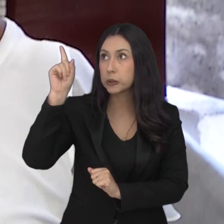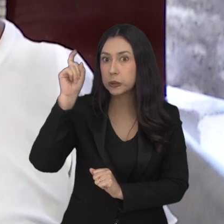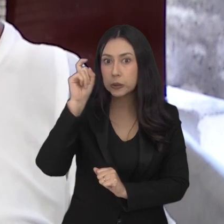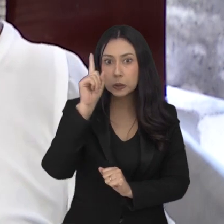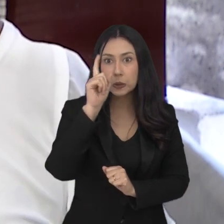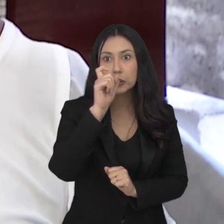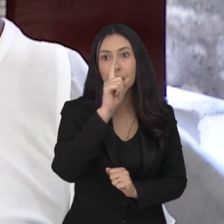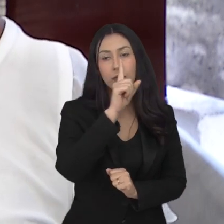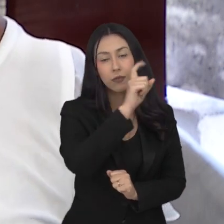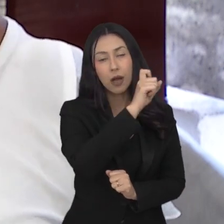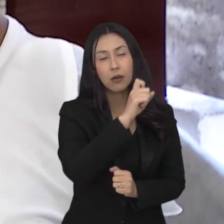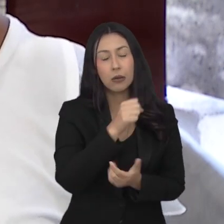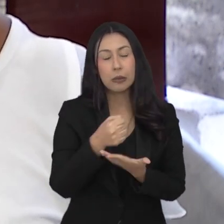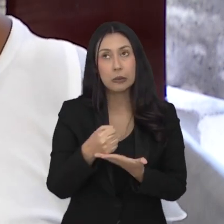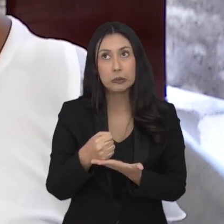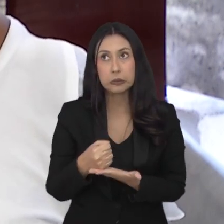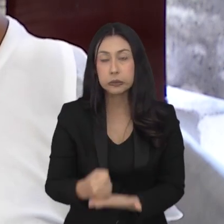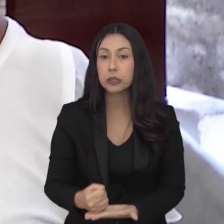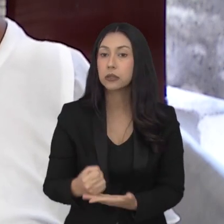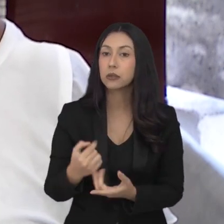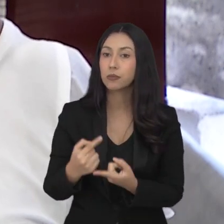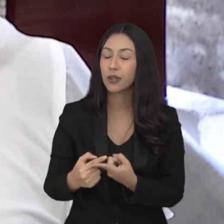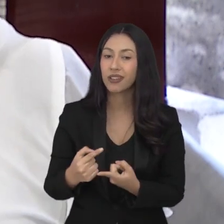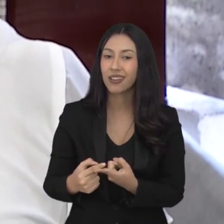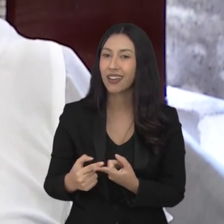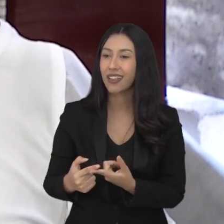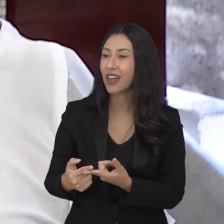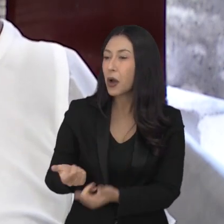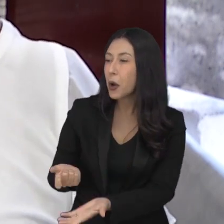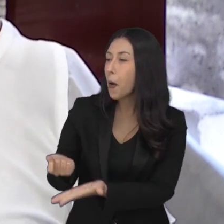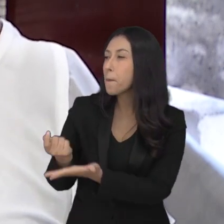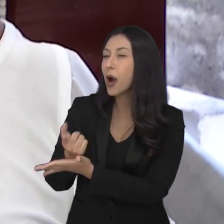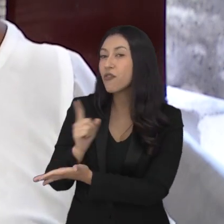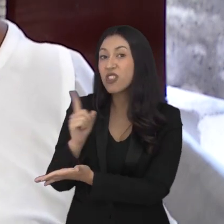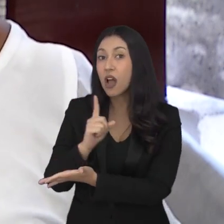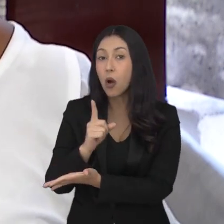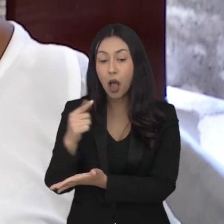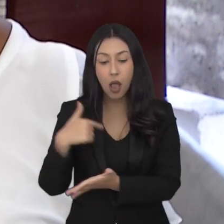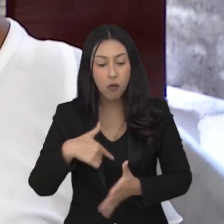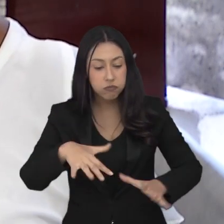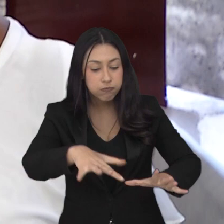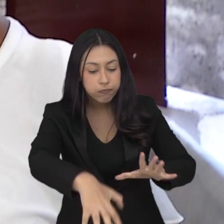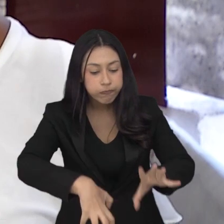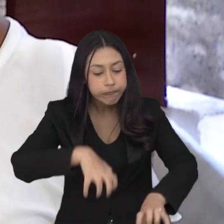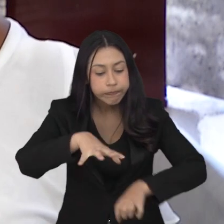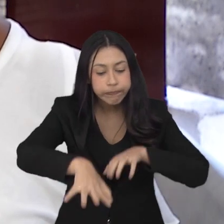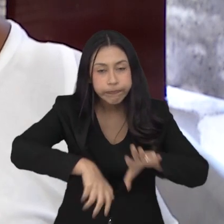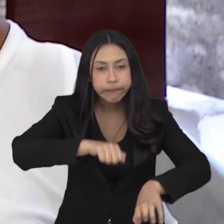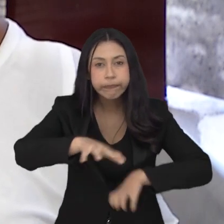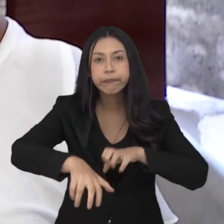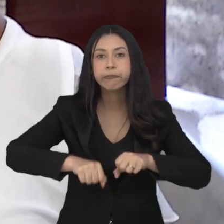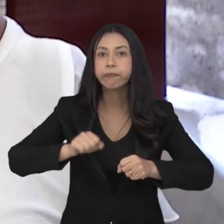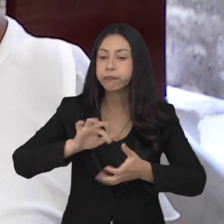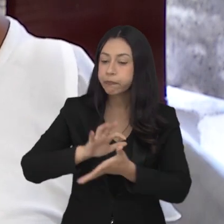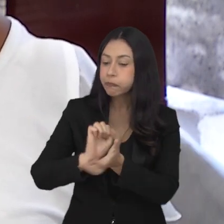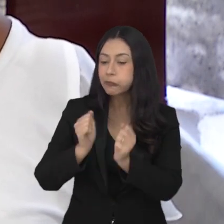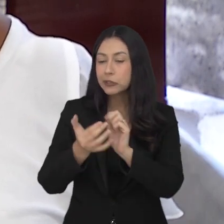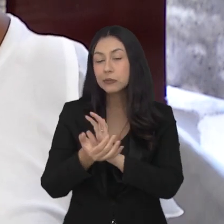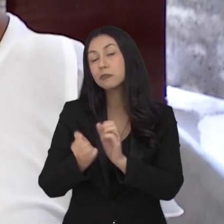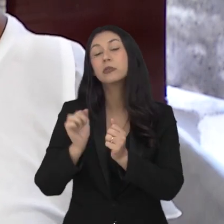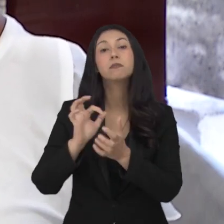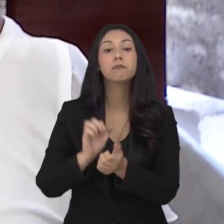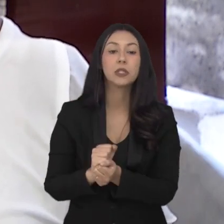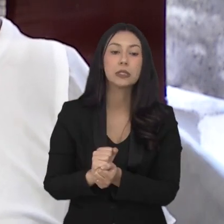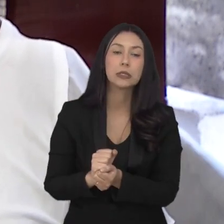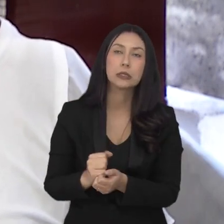era barro, né? Era muito pesado, porque não era aquela argila comprada, era um barro que eu pegava, né? Então, quer